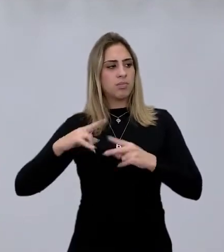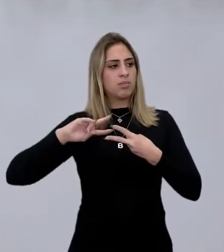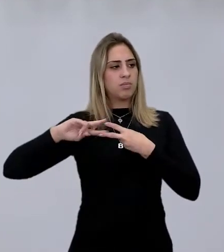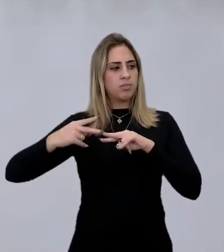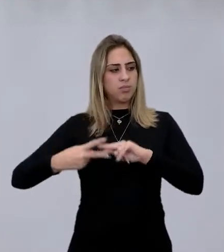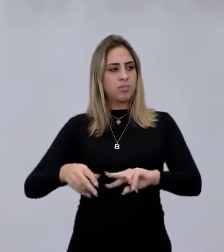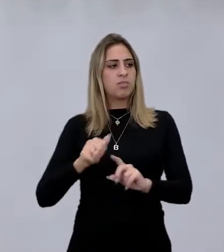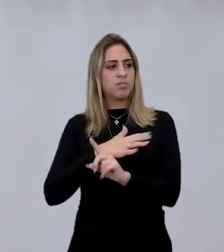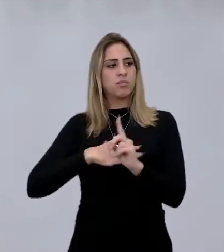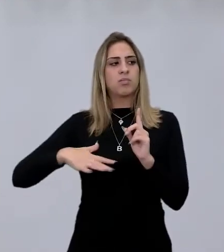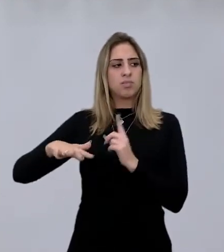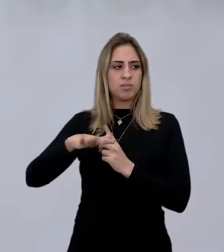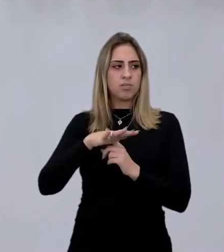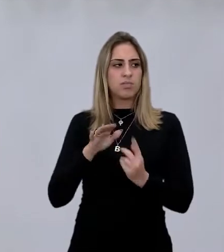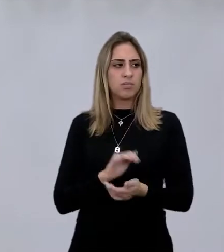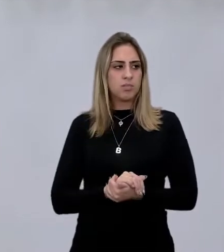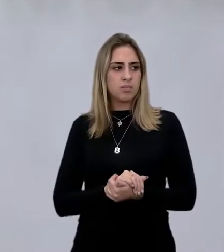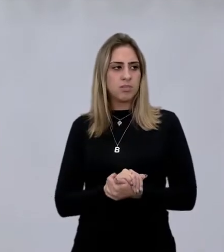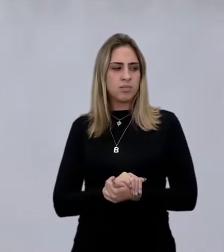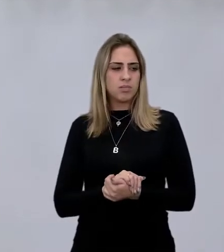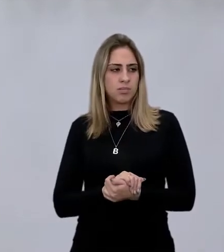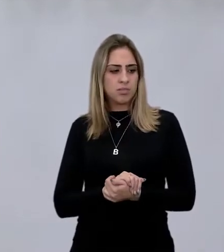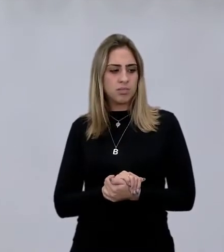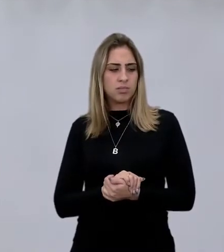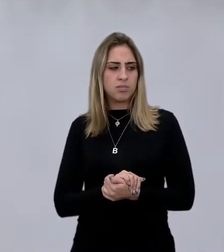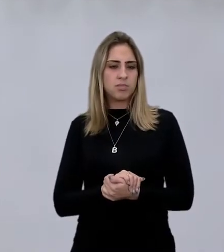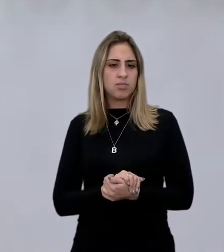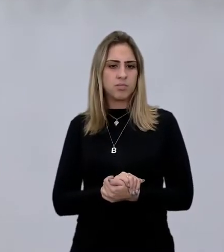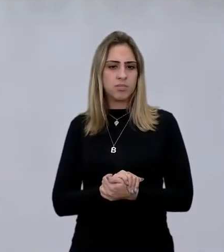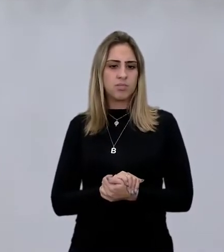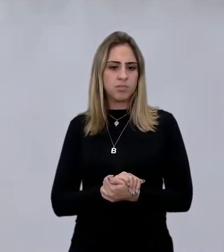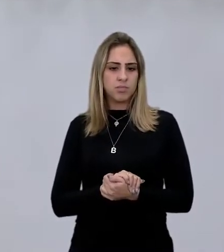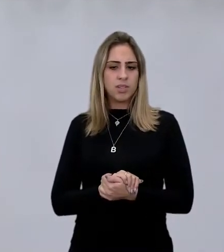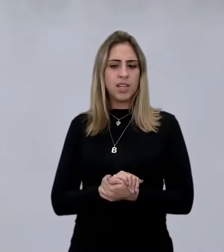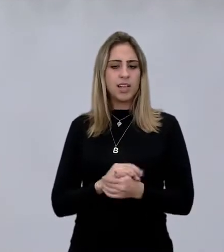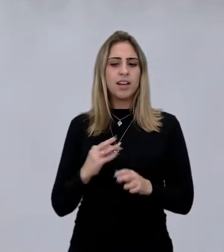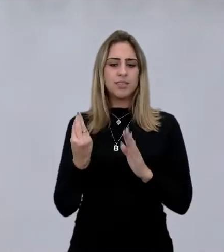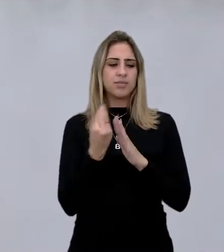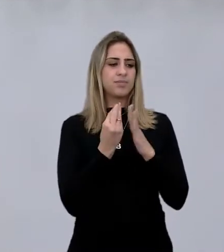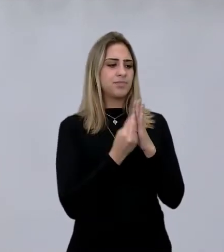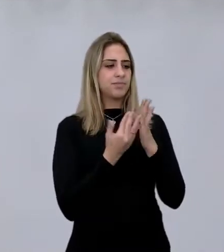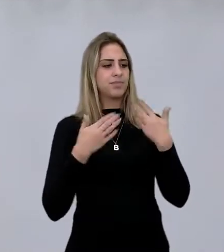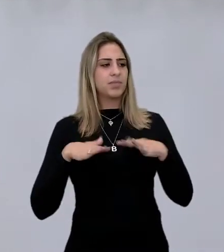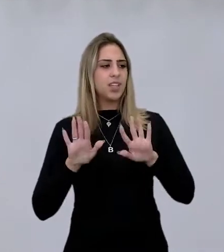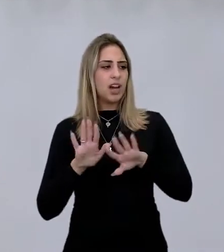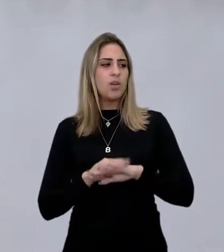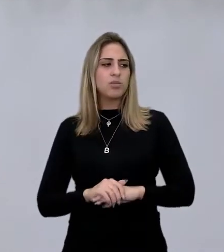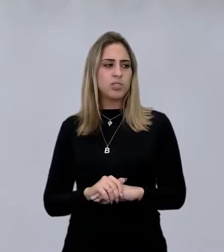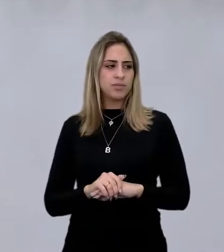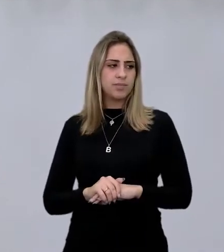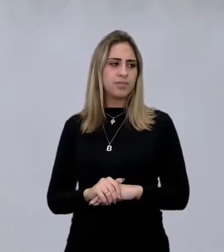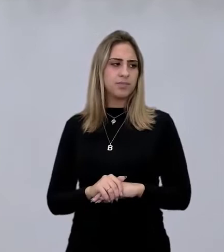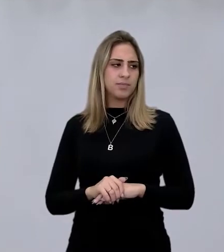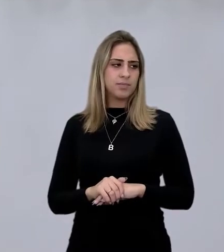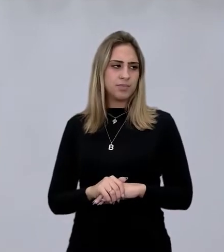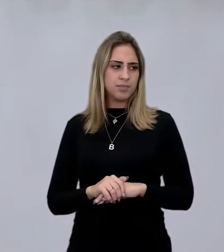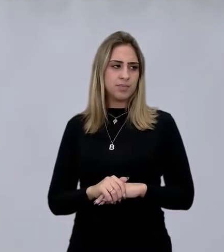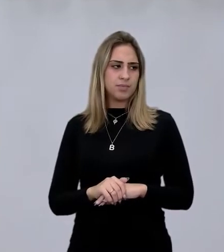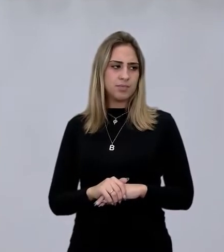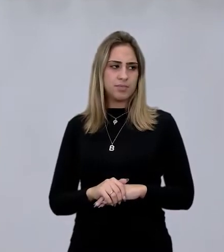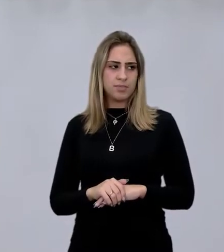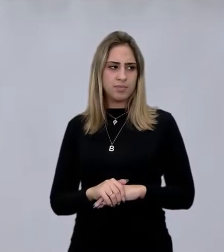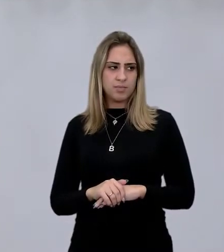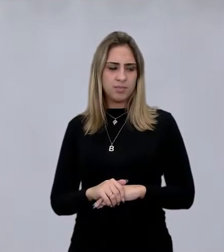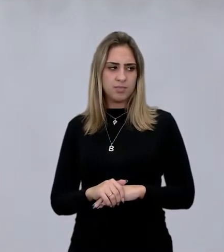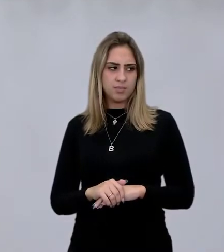que acontece? Você tem leis, regras, normativas que estavam ali antes dessa sociedade